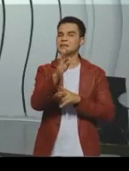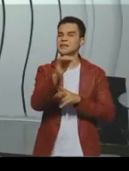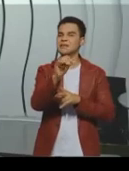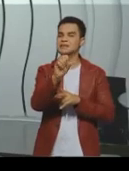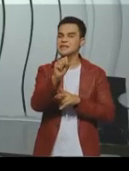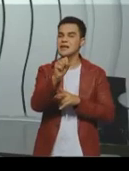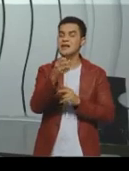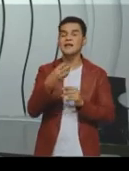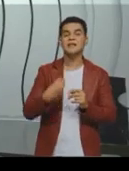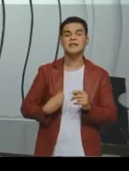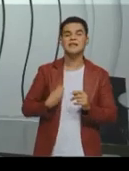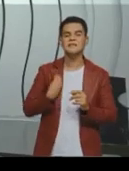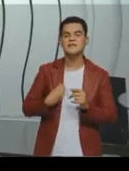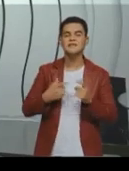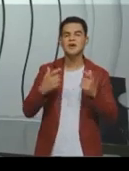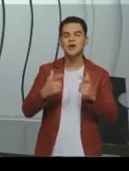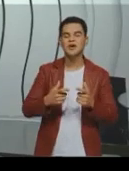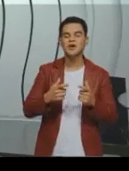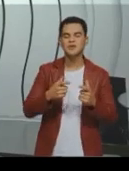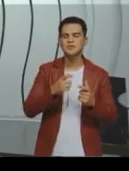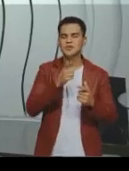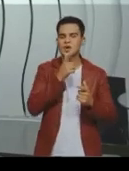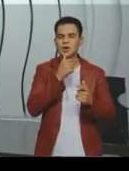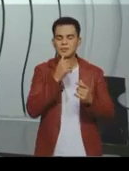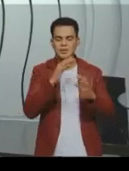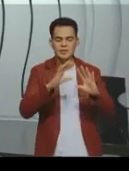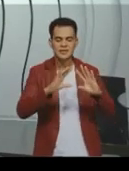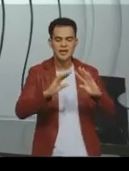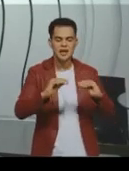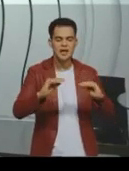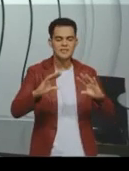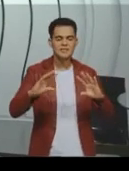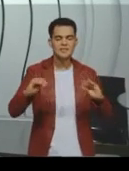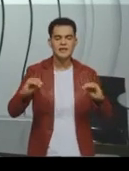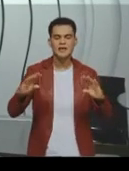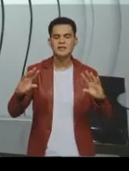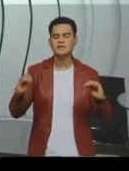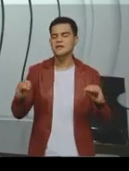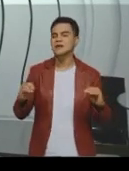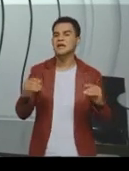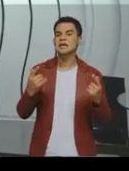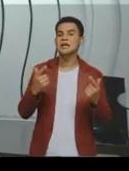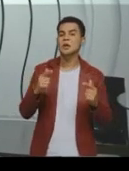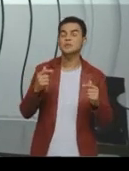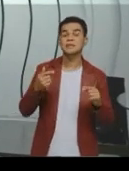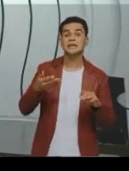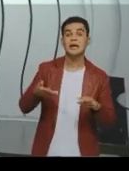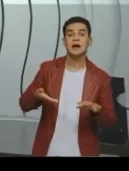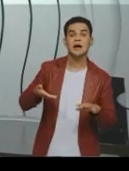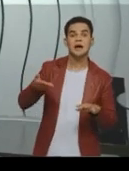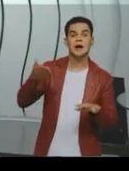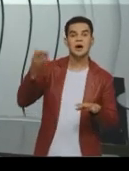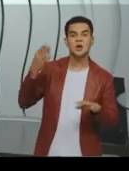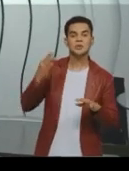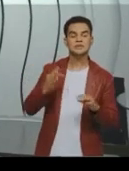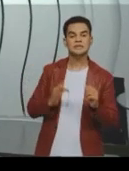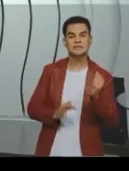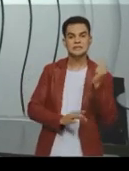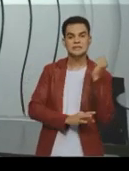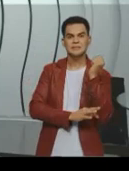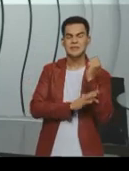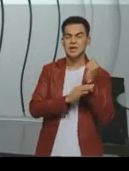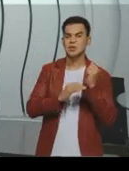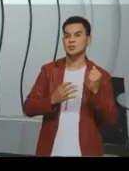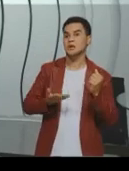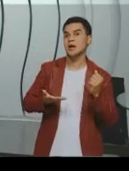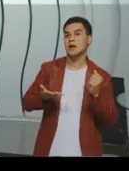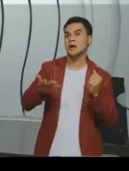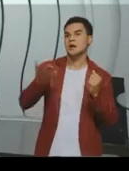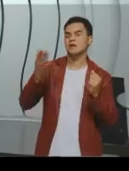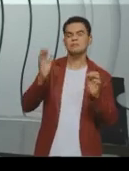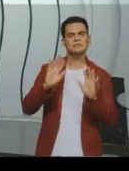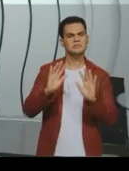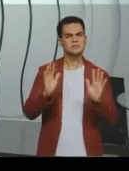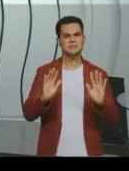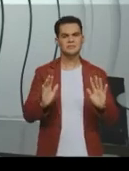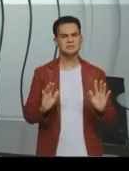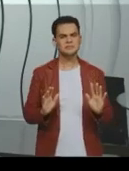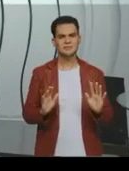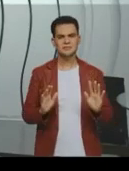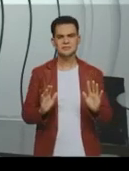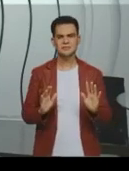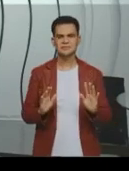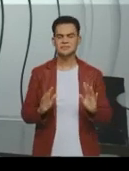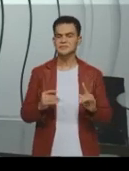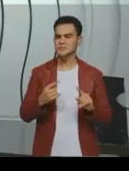em ambientes onde não vão possuir, não vão ter altas temperaturas, ambientes sombreados. Por quê? Se eu tenho,